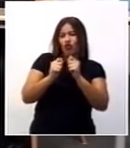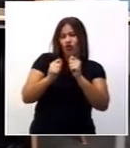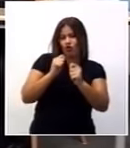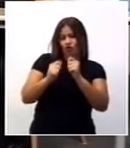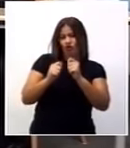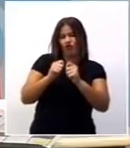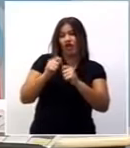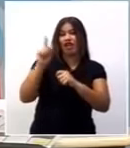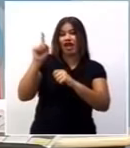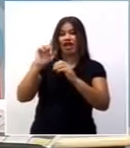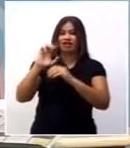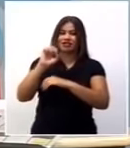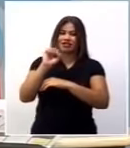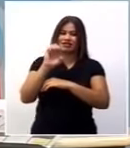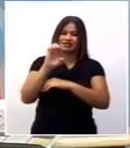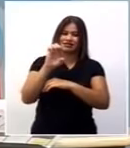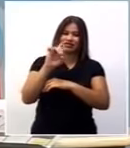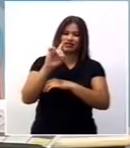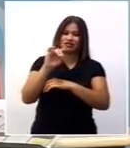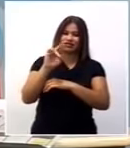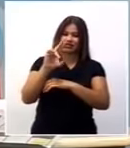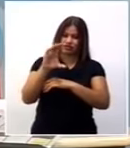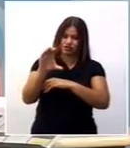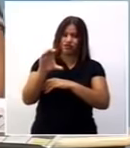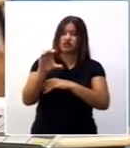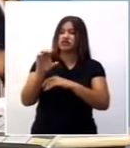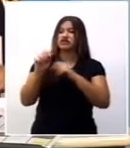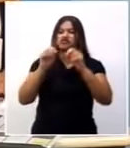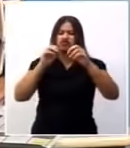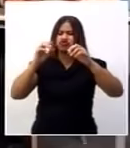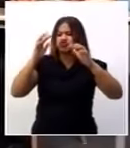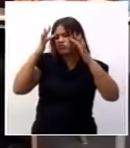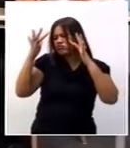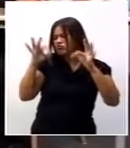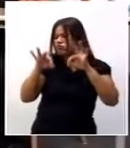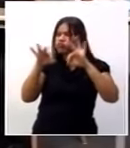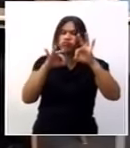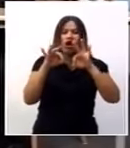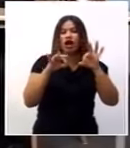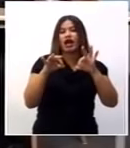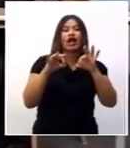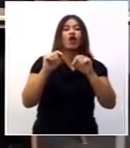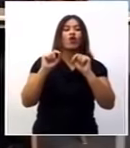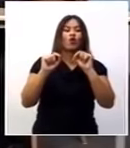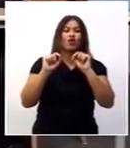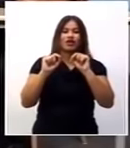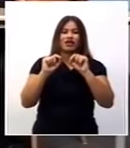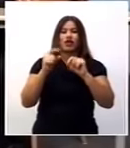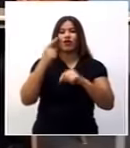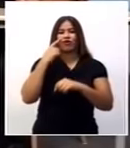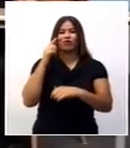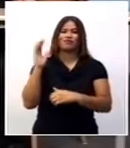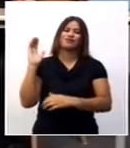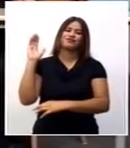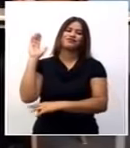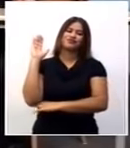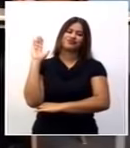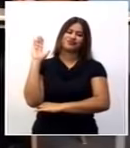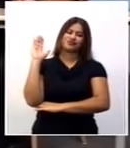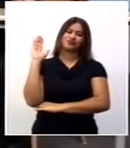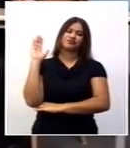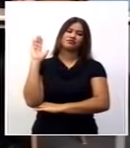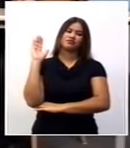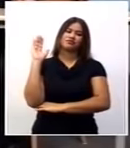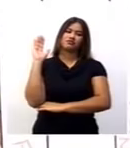de Educação, sobre atitude historiadora, tá? Nada mais é do que... vou mostrar para vocês aqui. Esse